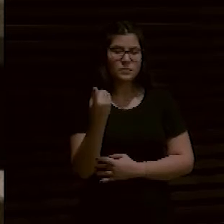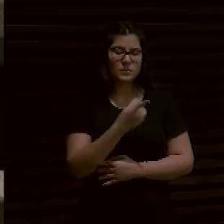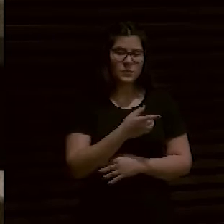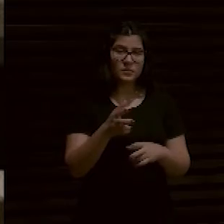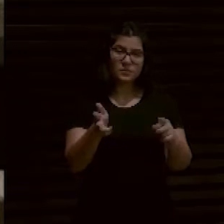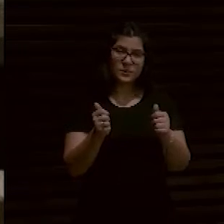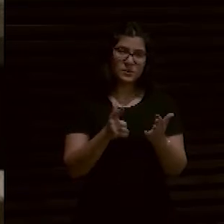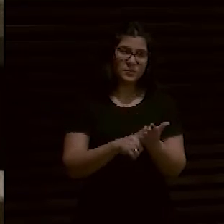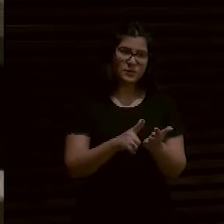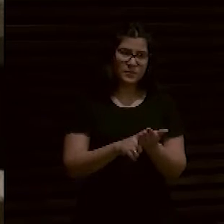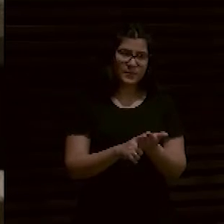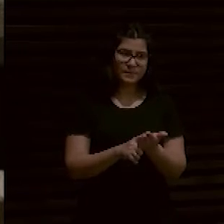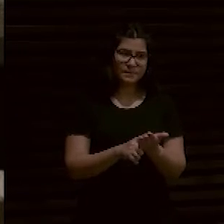boletim,